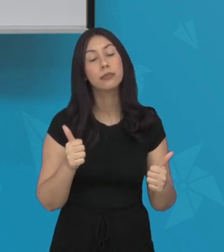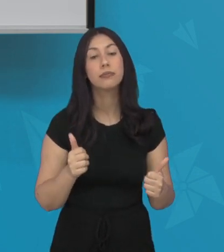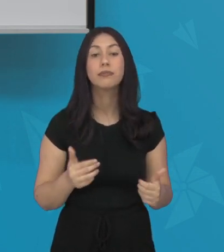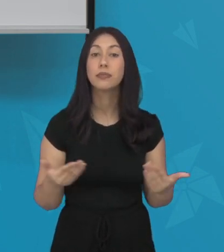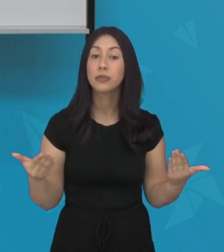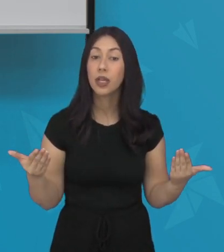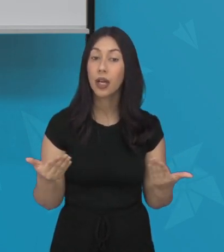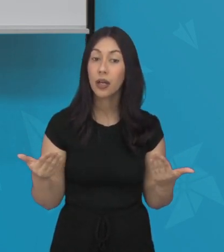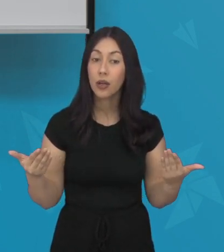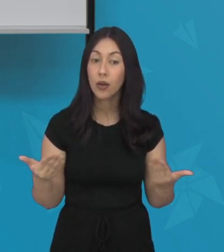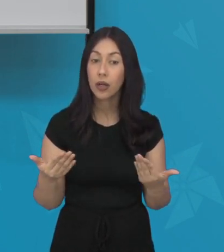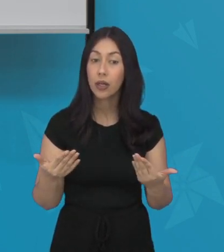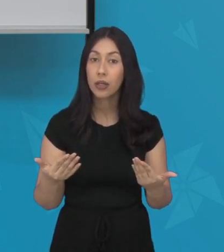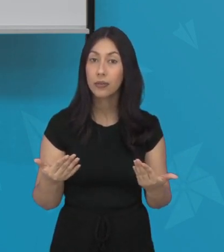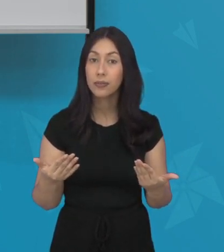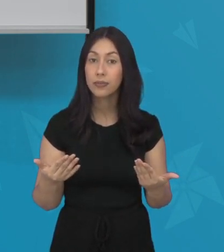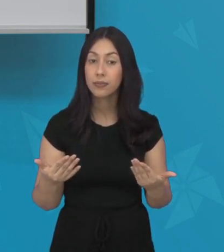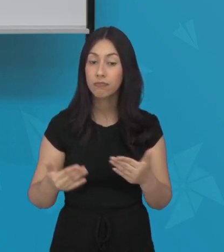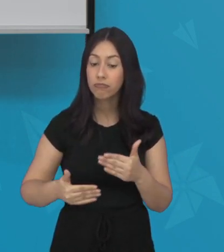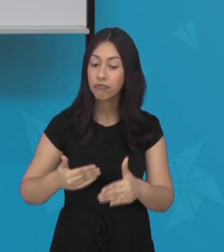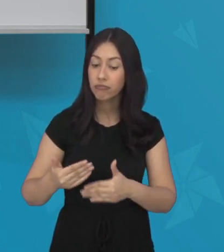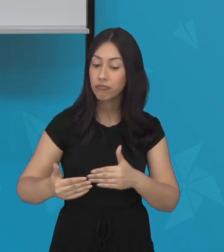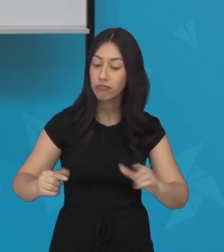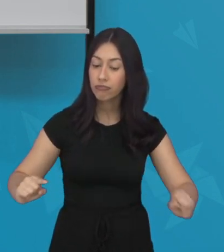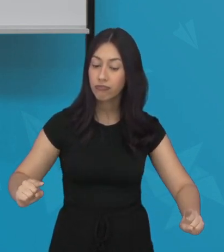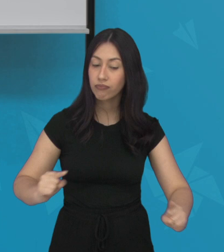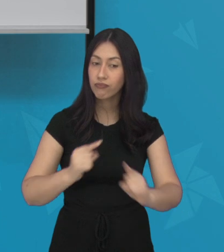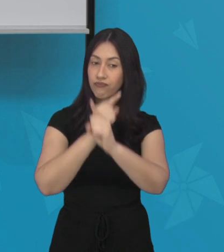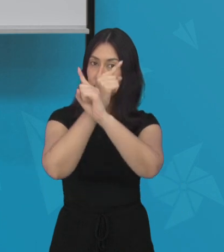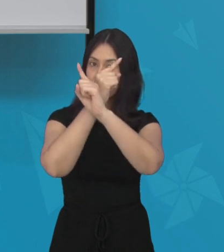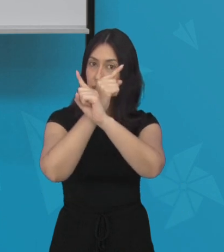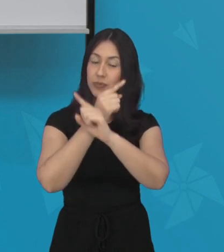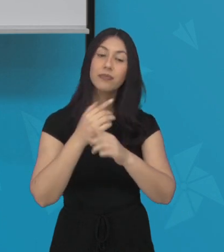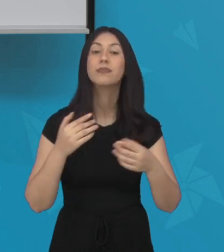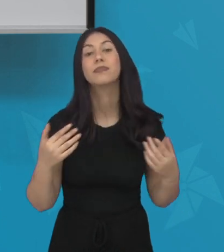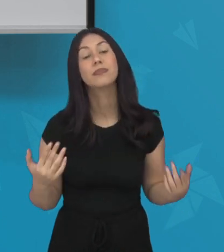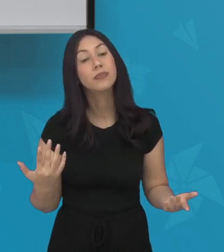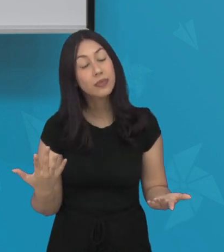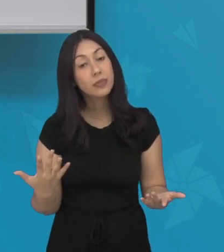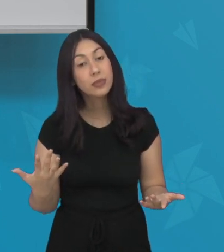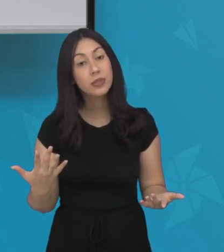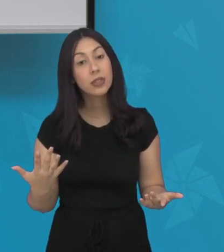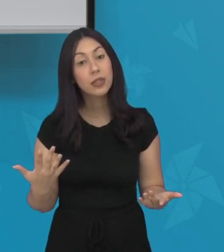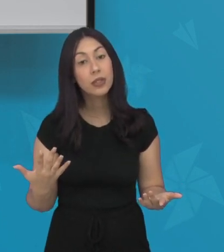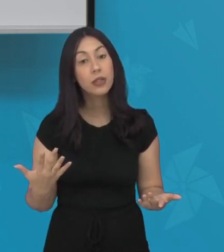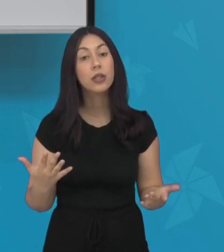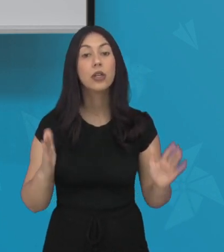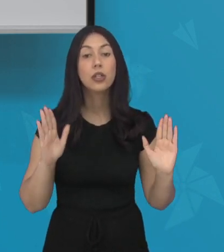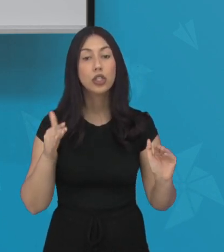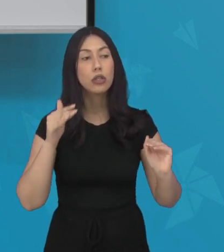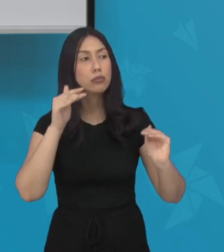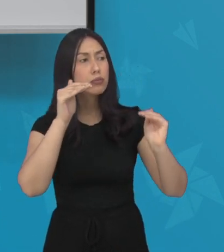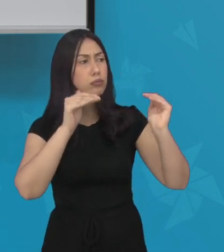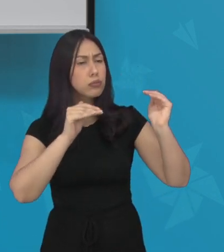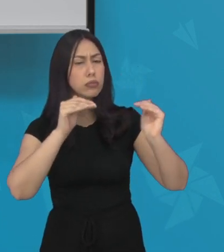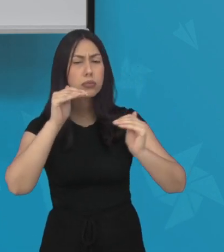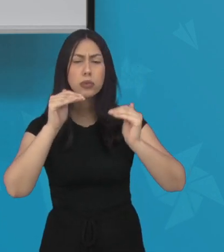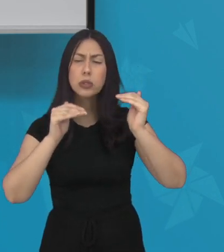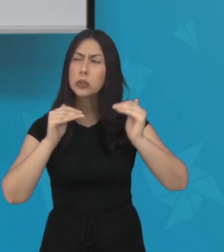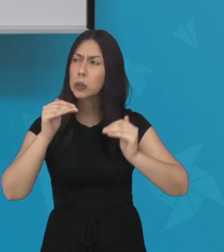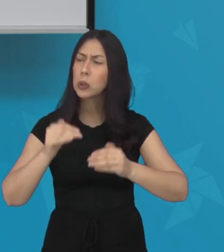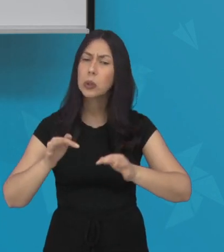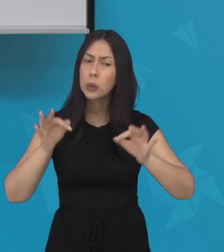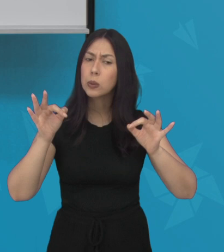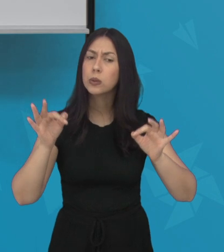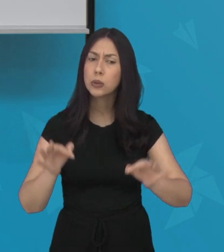bem, vamos para o próximo passo aqui da nossa resolução. É aqui, como eu falei, das regras a gente balanceia, vê quais